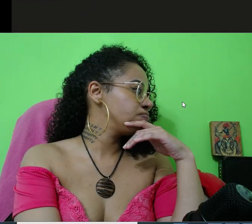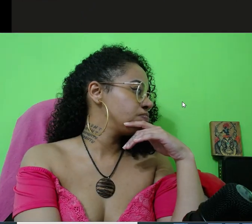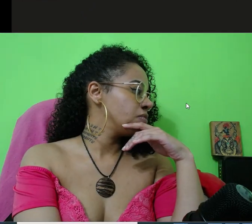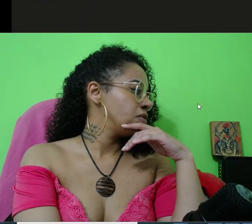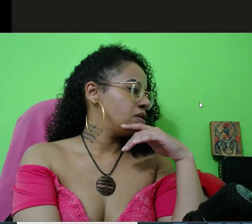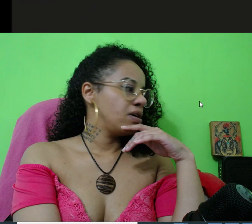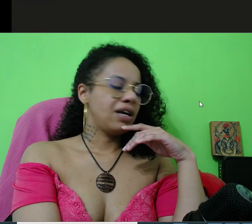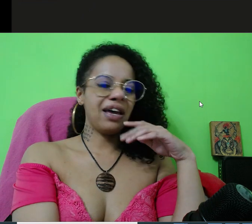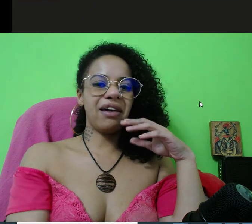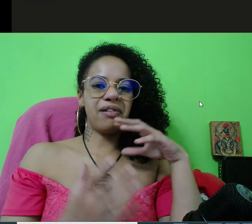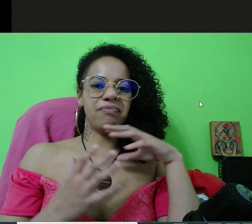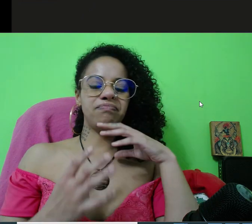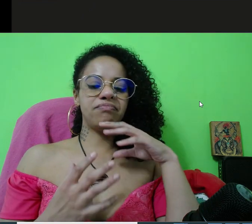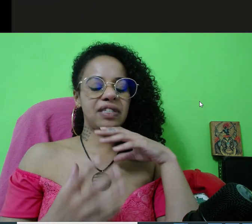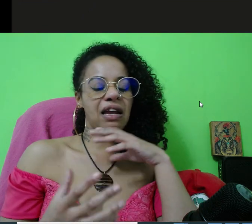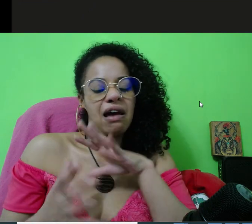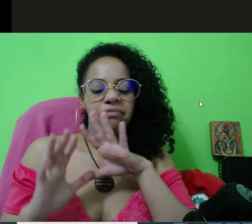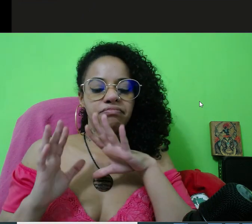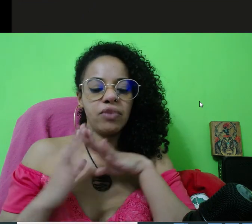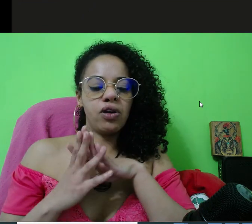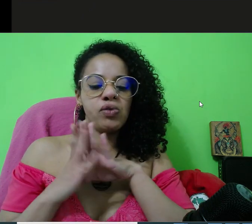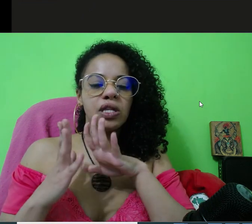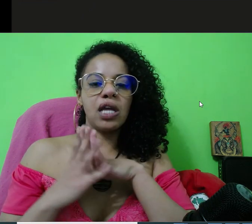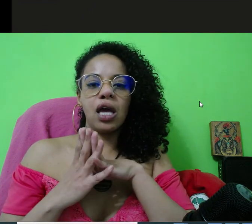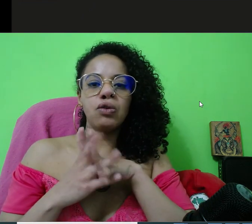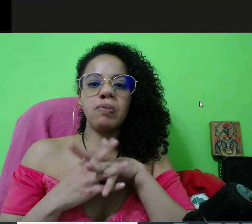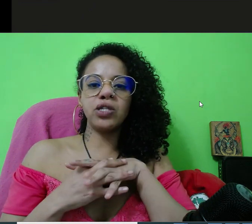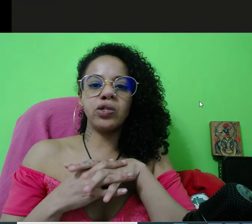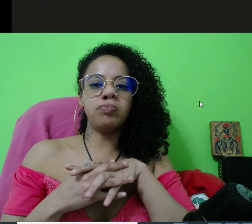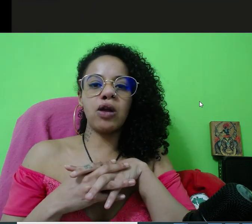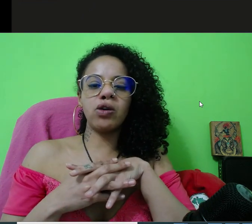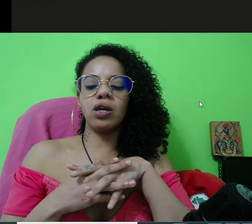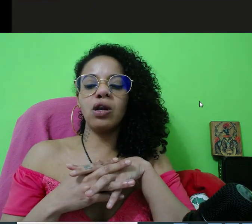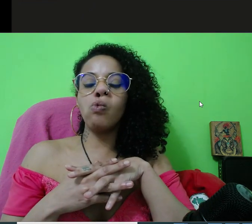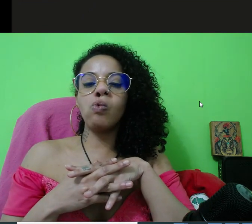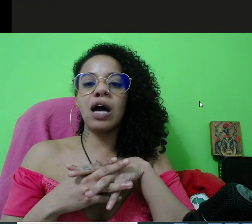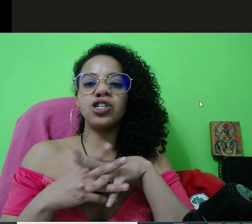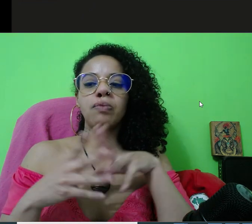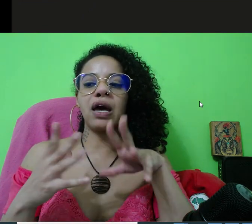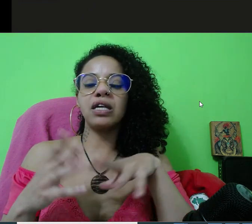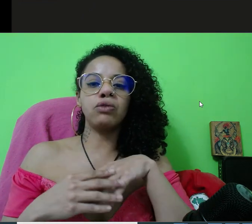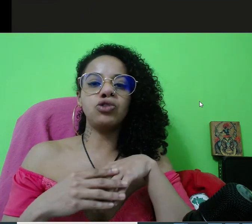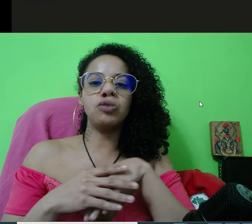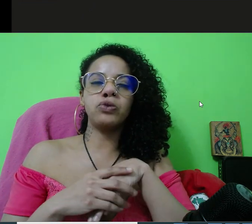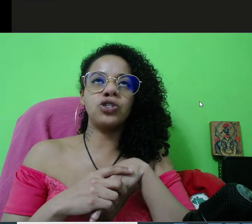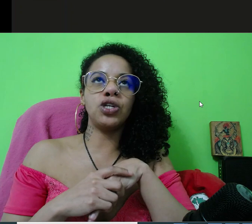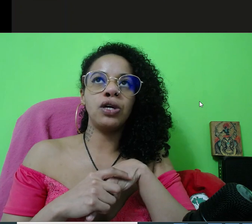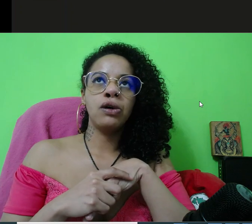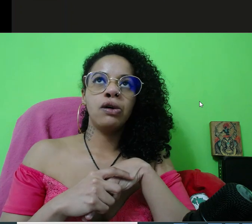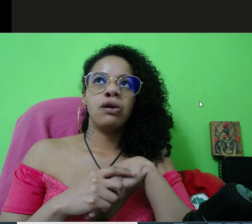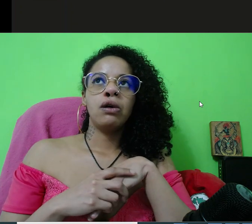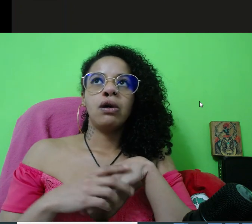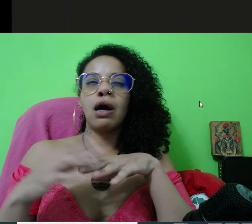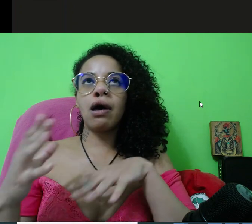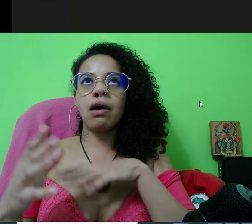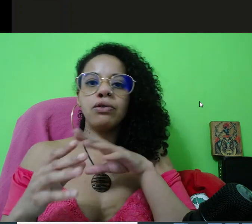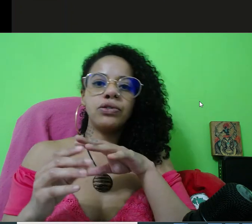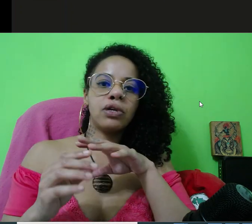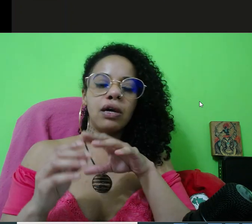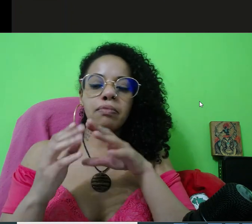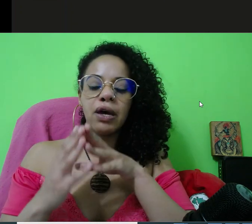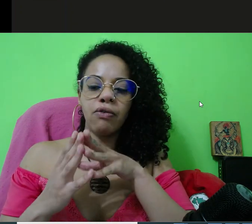muito sei lá eu não entendo mas eu espero que não haja mais nenhum tipo de